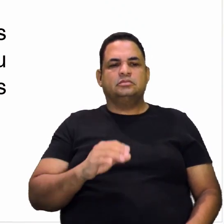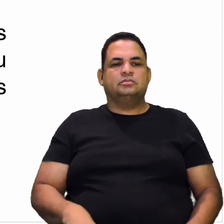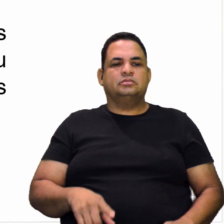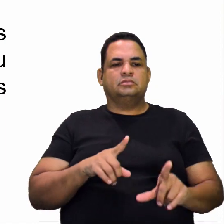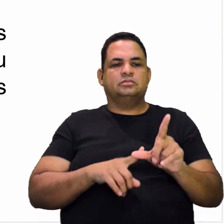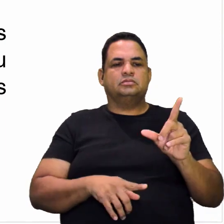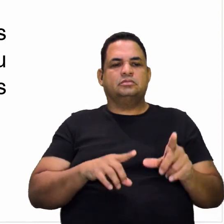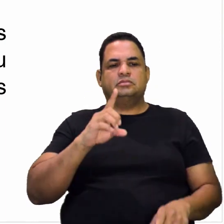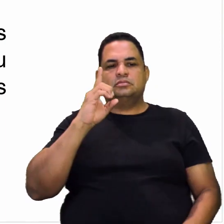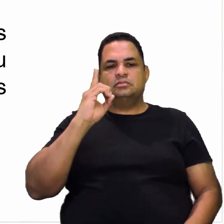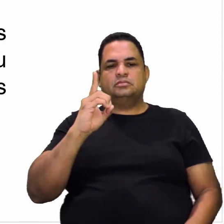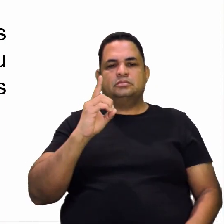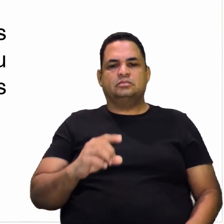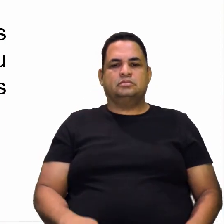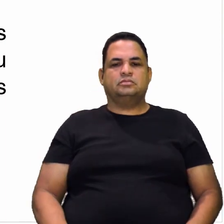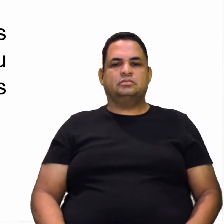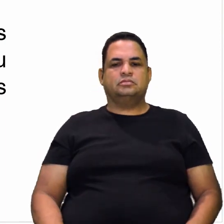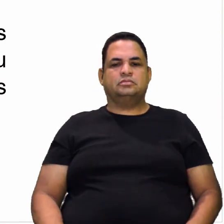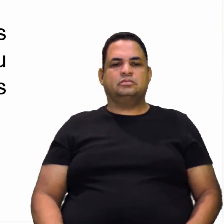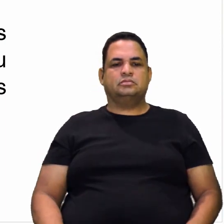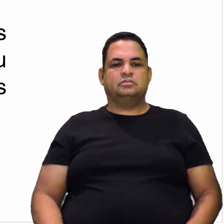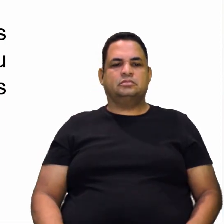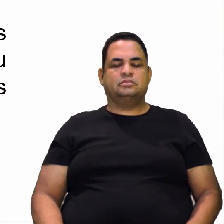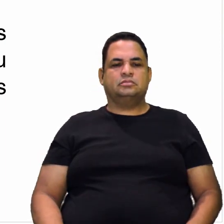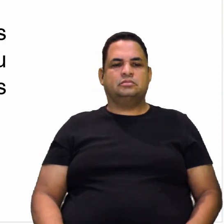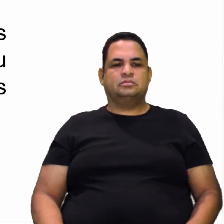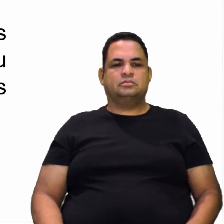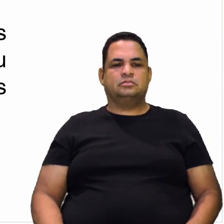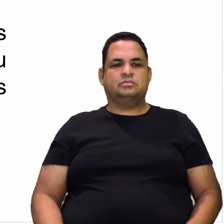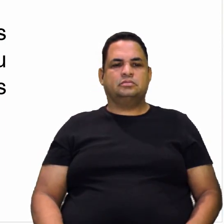letra D. Muito bem.